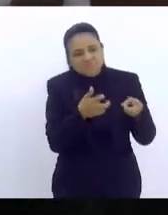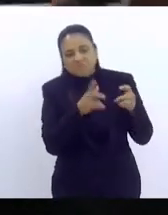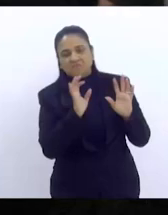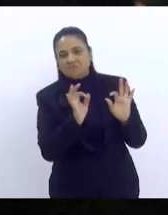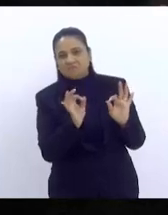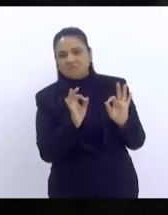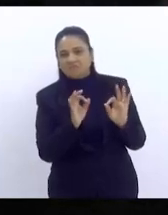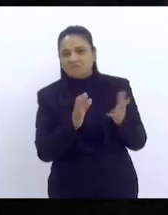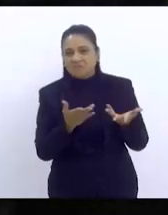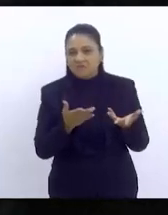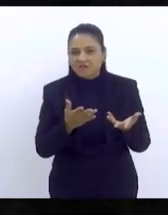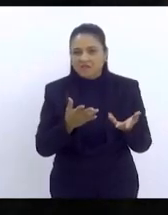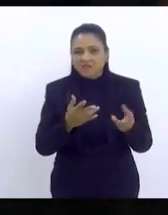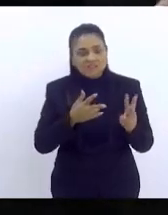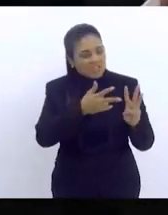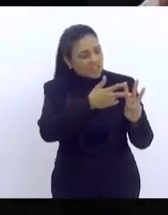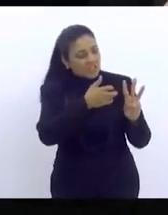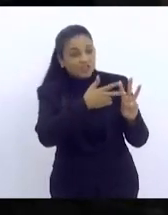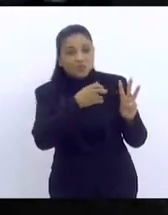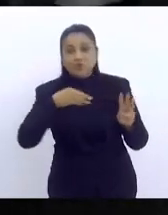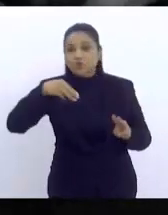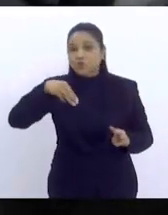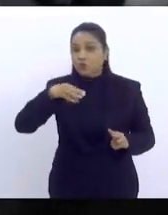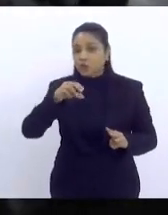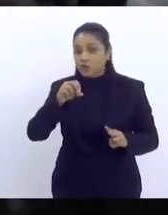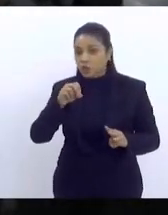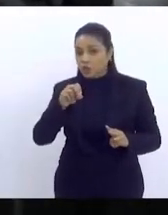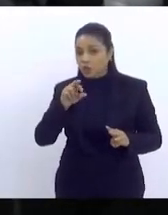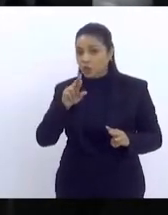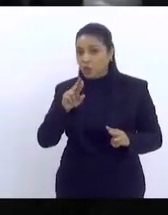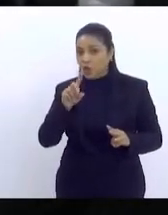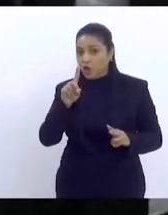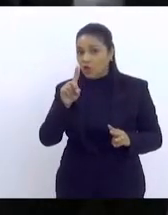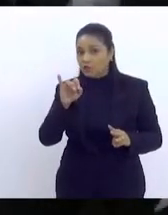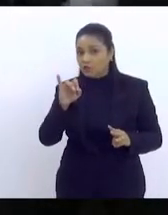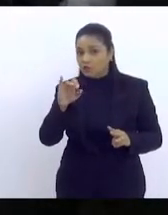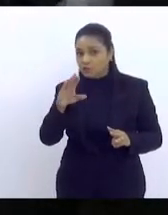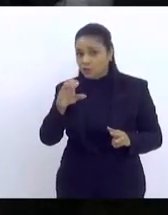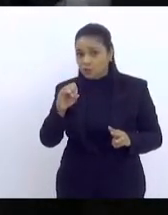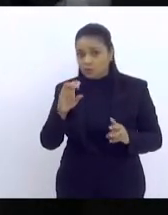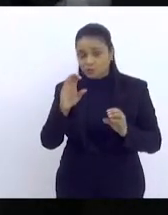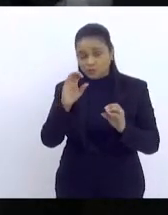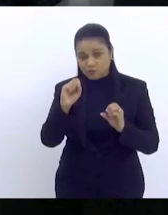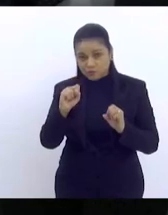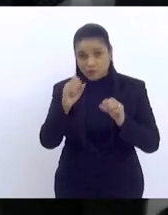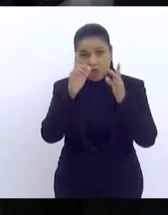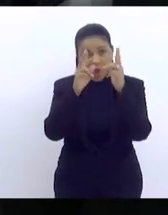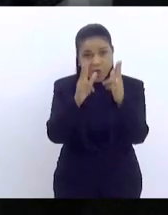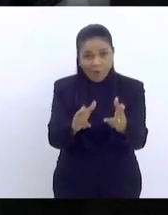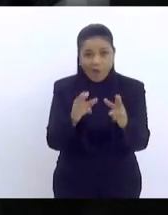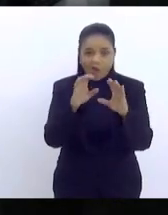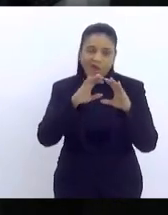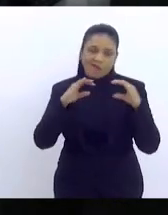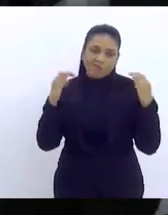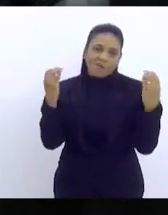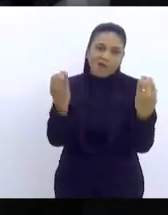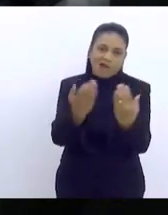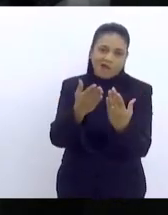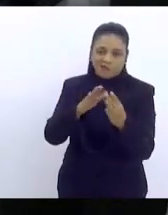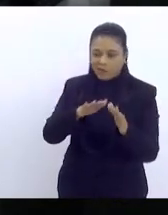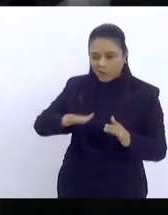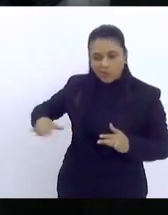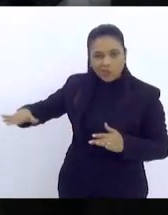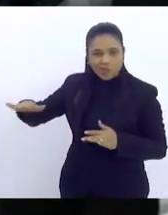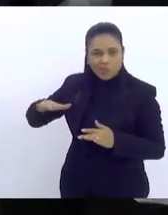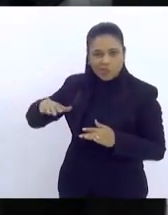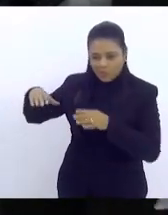índios nórdicos exatamente como tem Natal Aldeia Maracanã Aquele lixo Urbano onde eu já